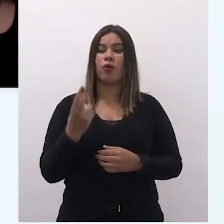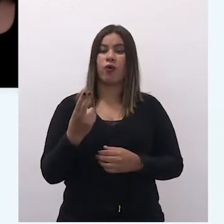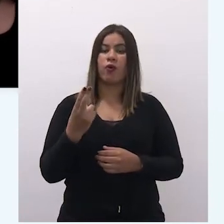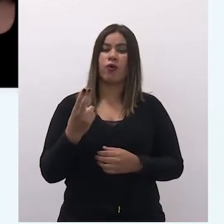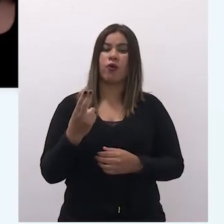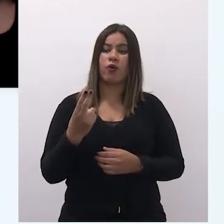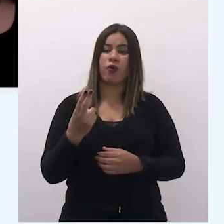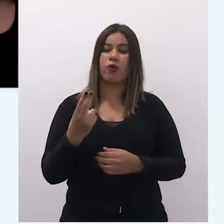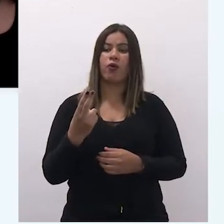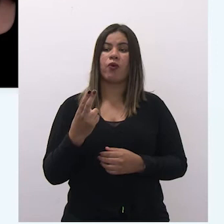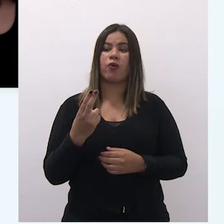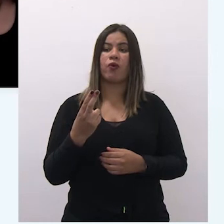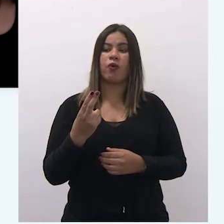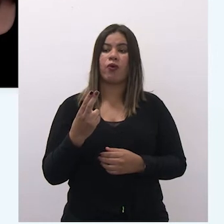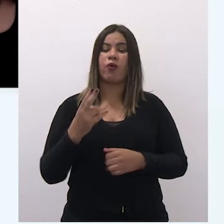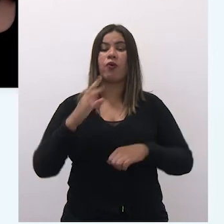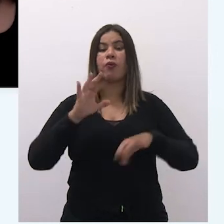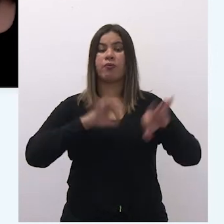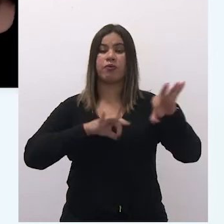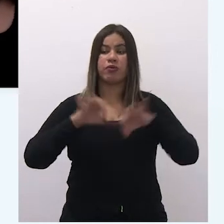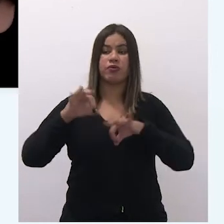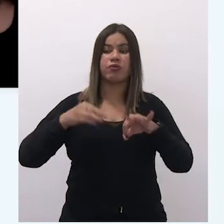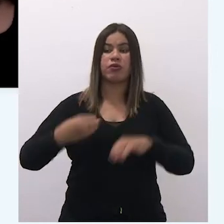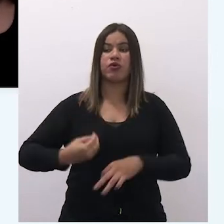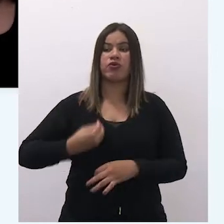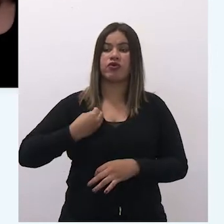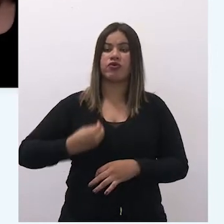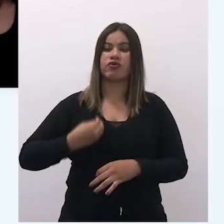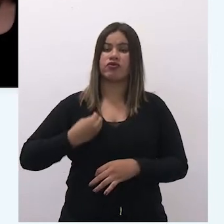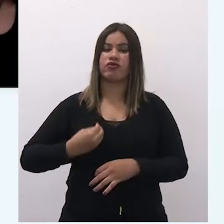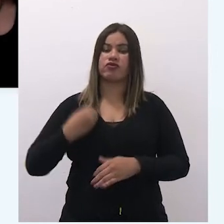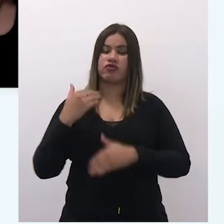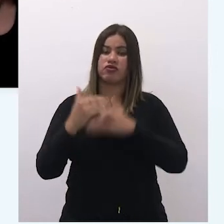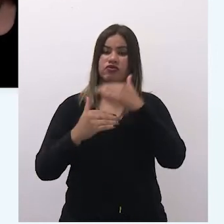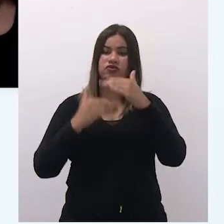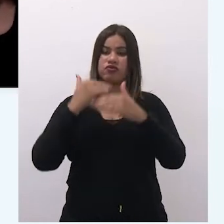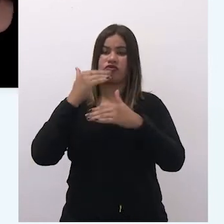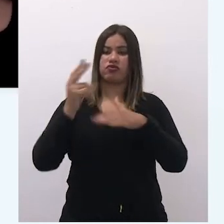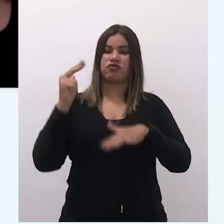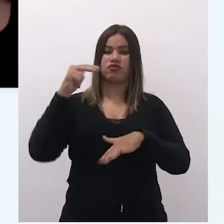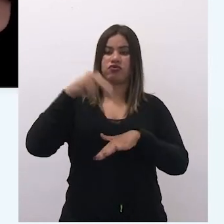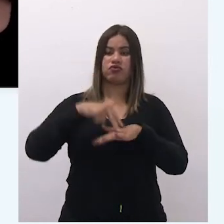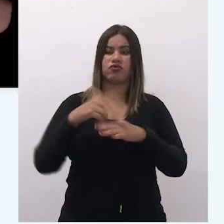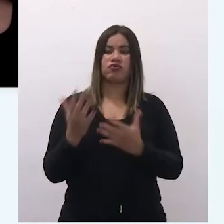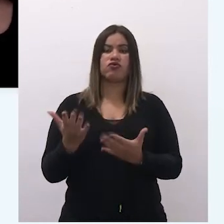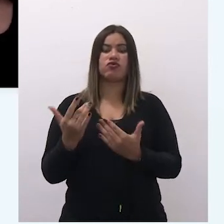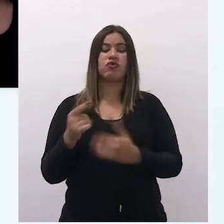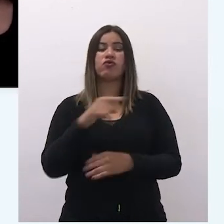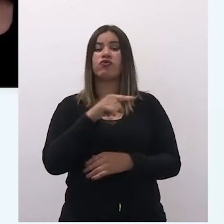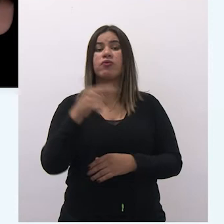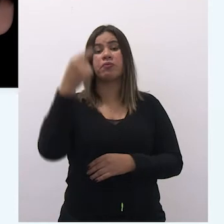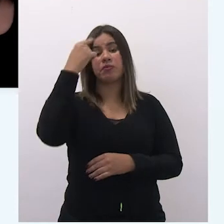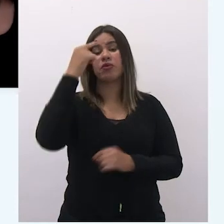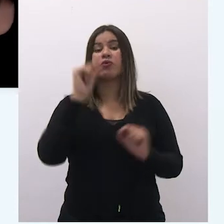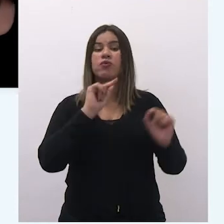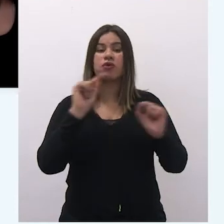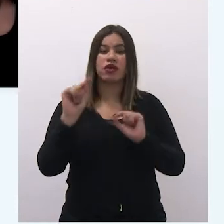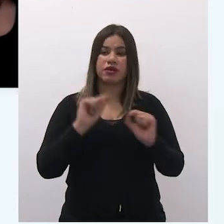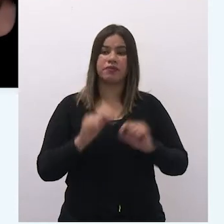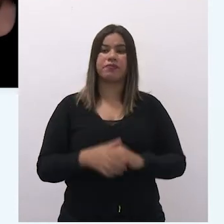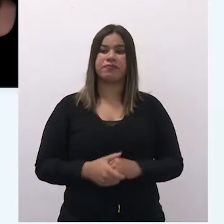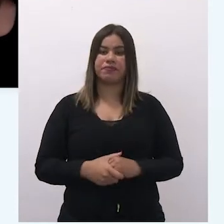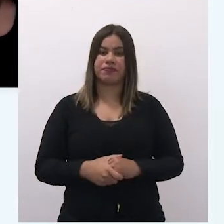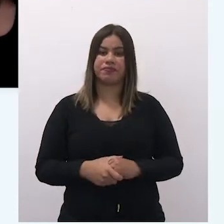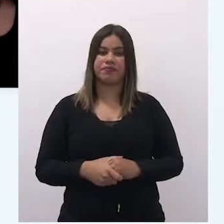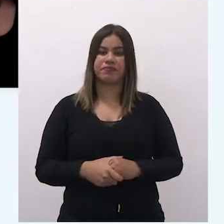a construção do projeto de vida e o desenvolvimento do protagonismo juvenil? O que você pensa sobre isso?